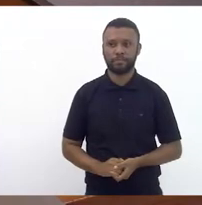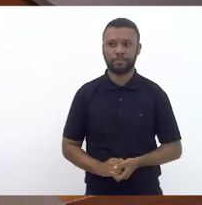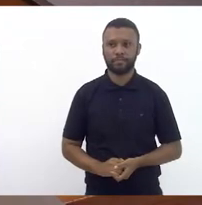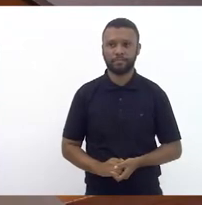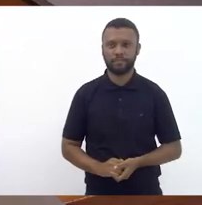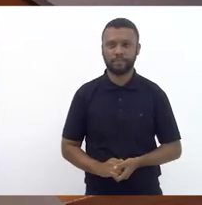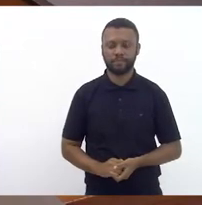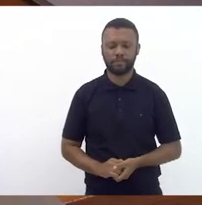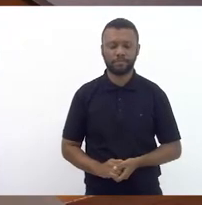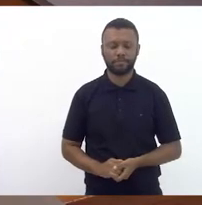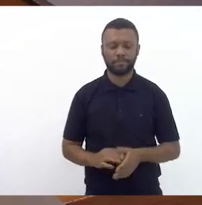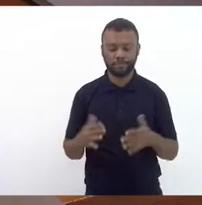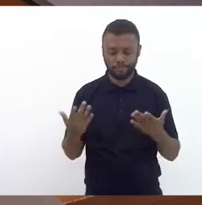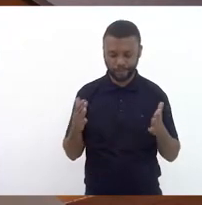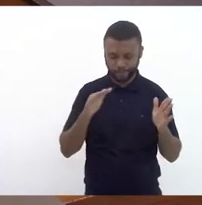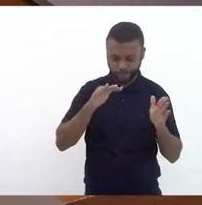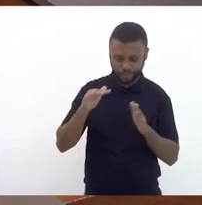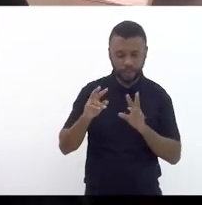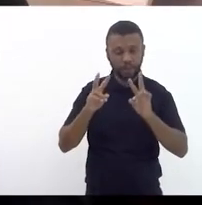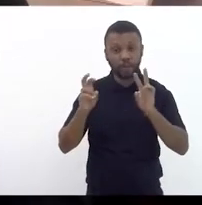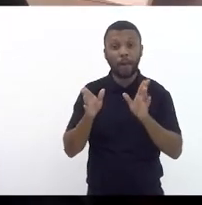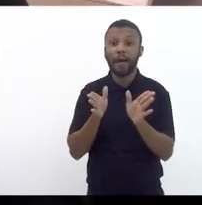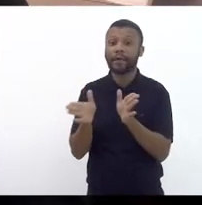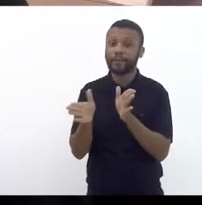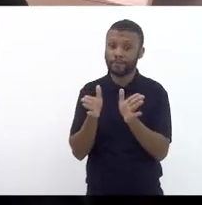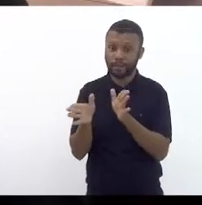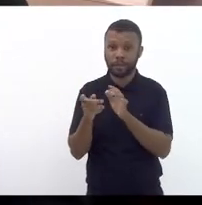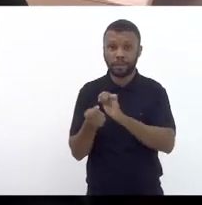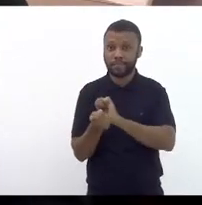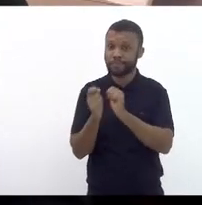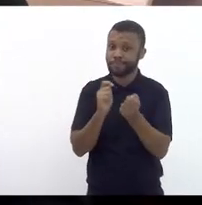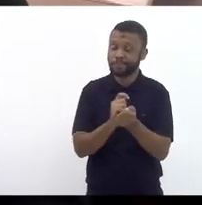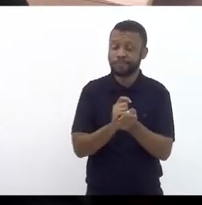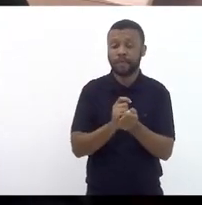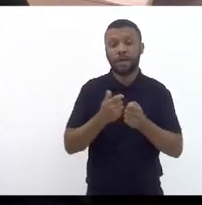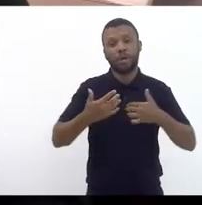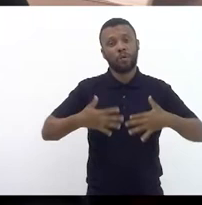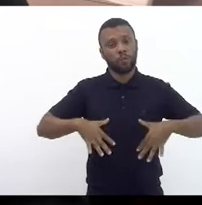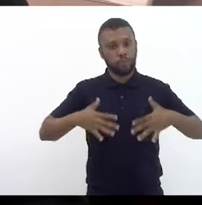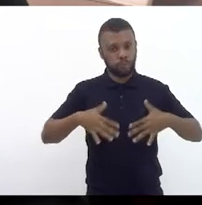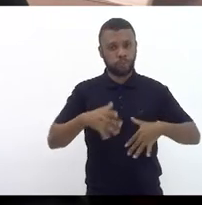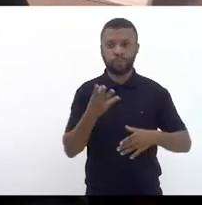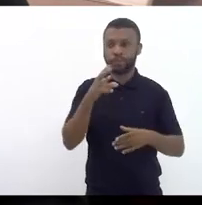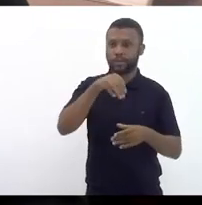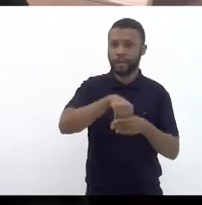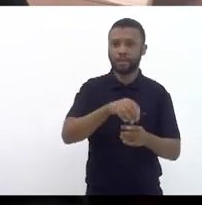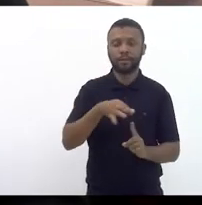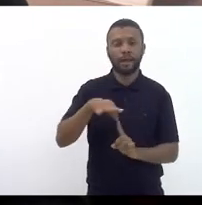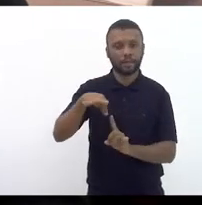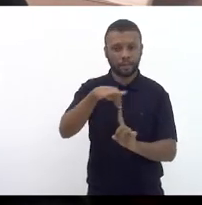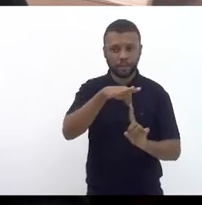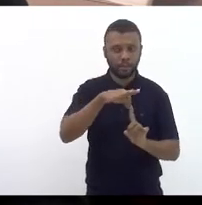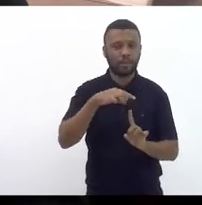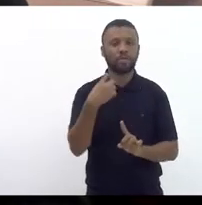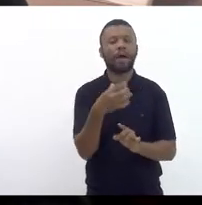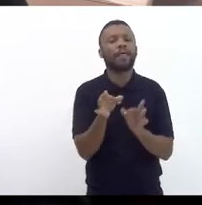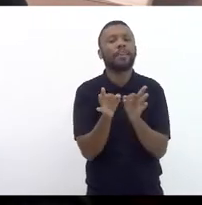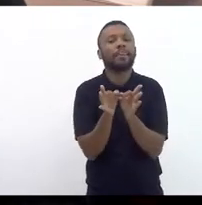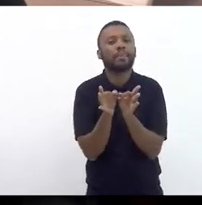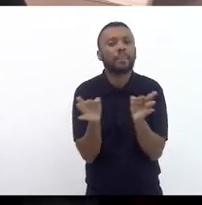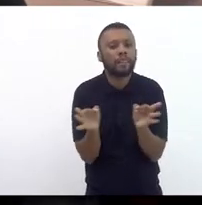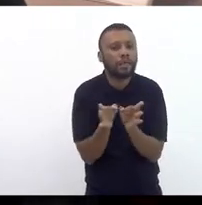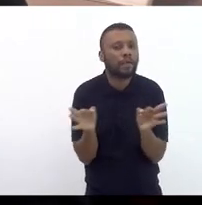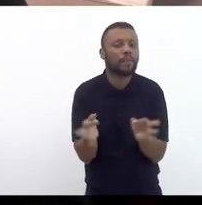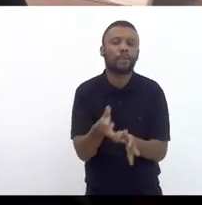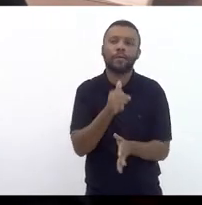A questão da acessibilidade, ela exige uma adequação bastante grande nas estações. Não é simplesmente colocar, por